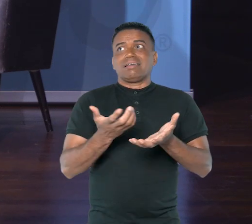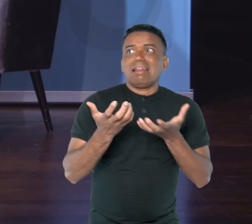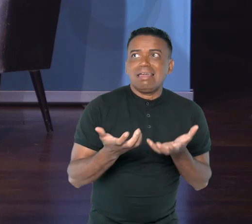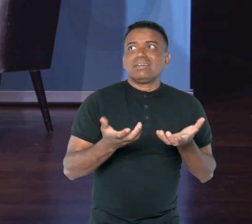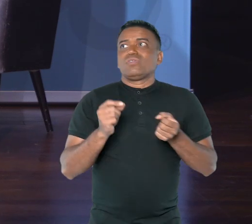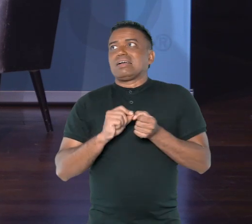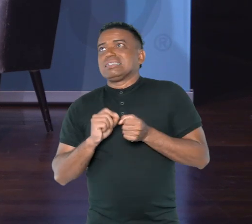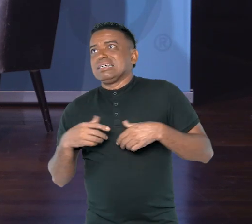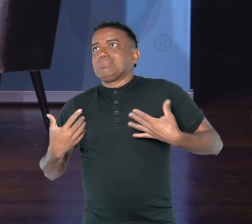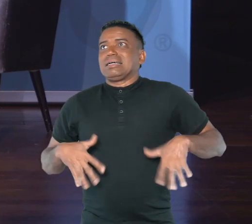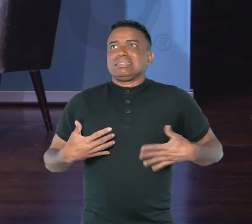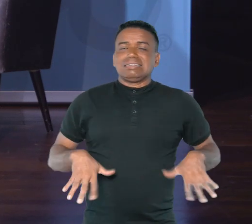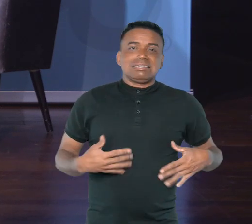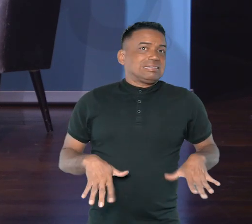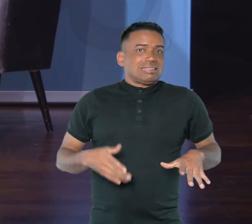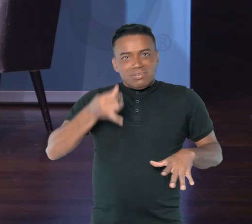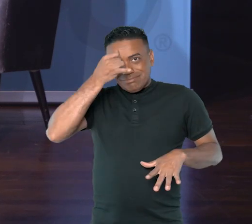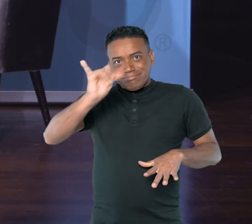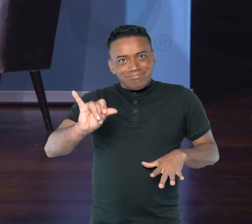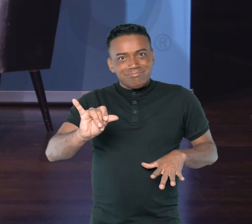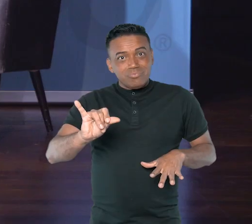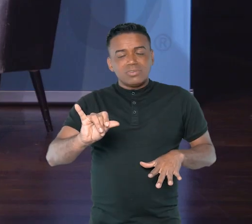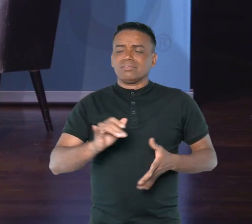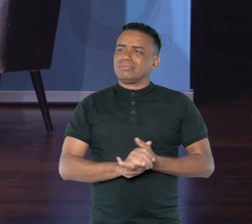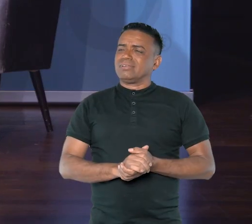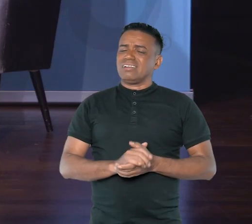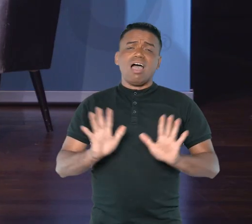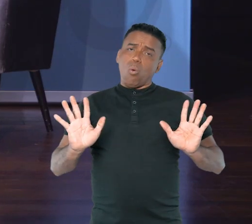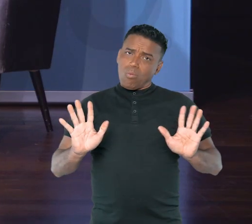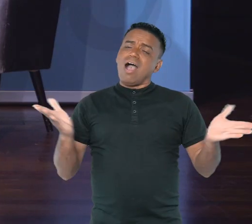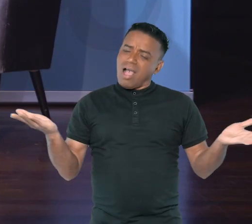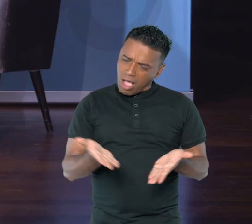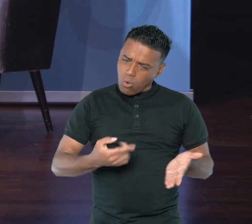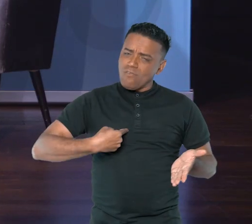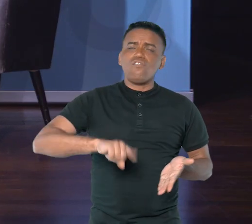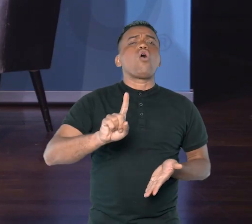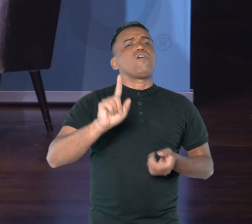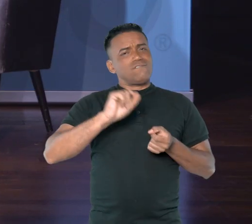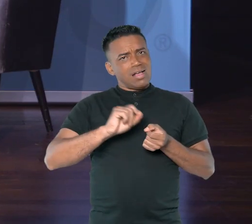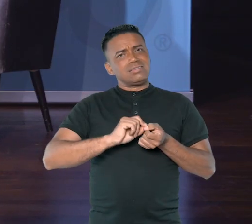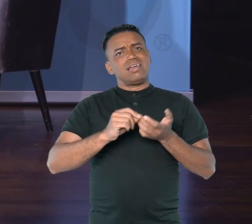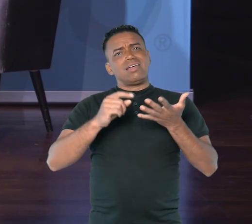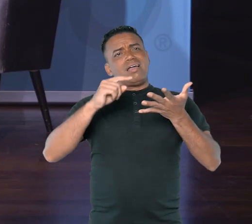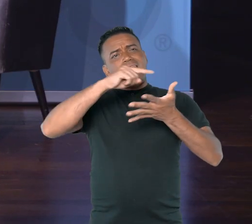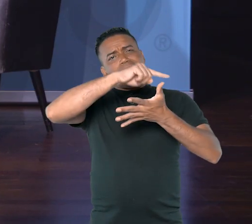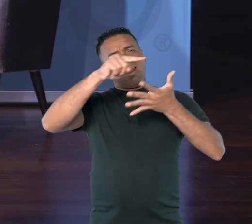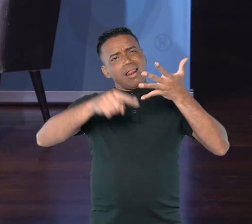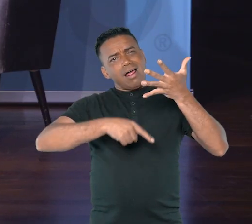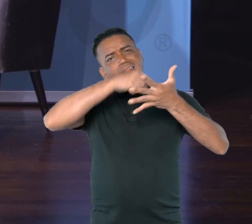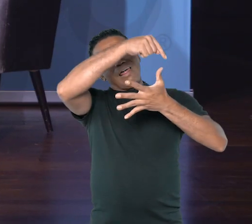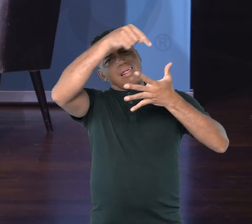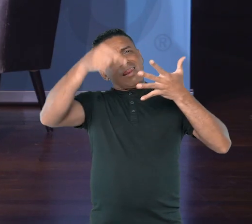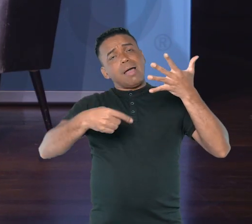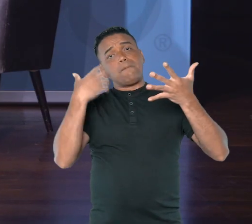transborda música para todos os lados. Então, eu falei, não, agora eu vou fazer, né? Porque, na verdade, eu